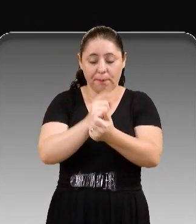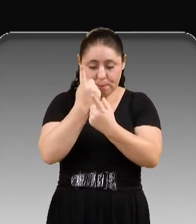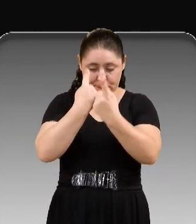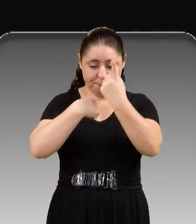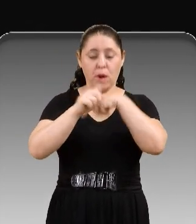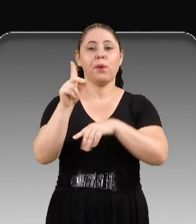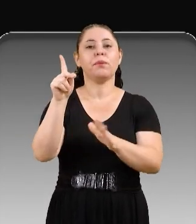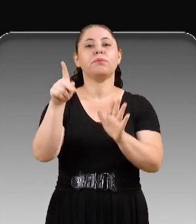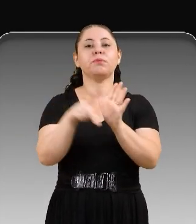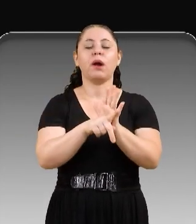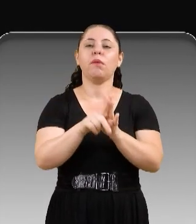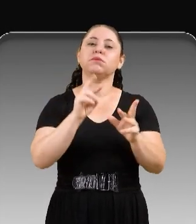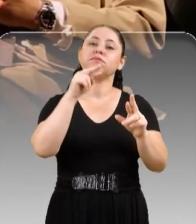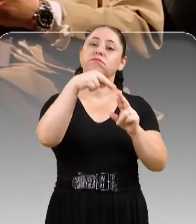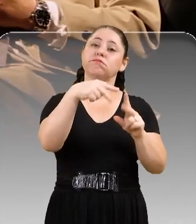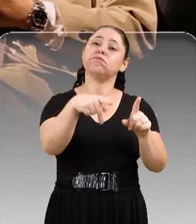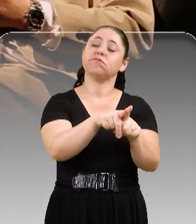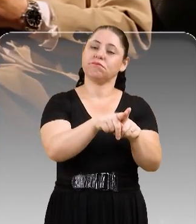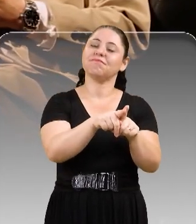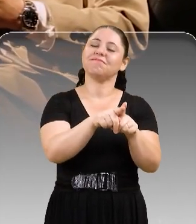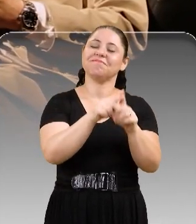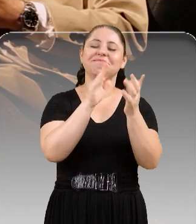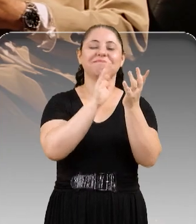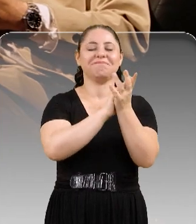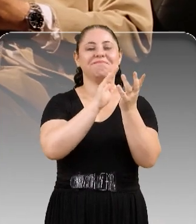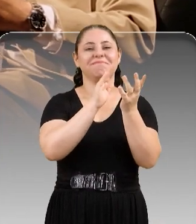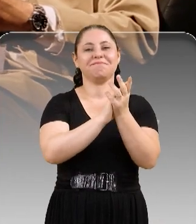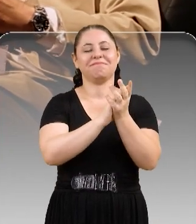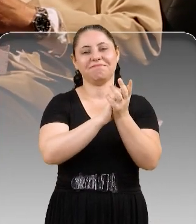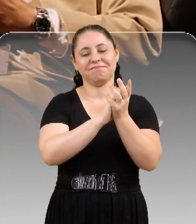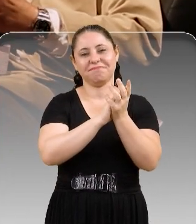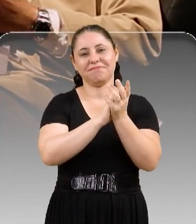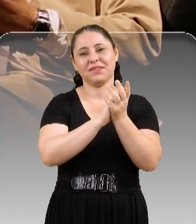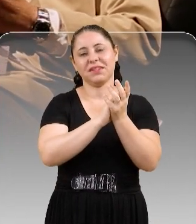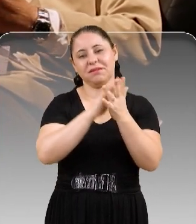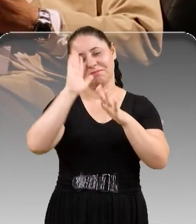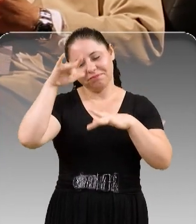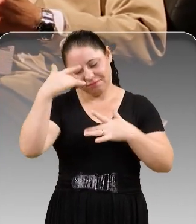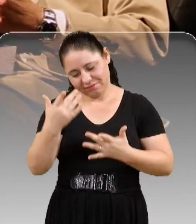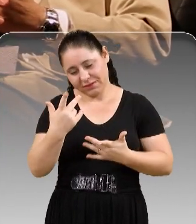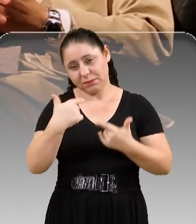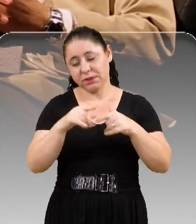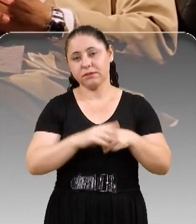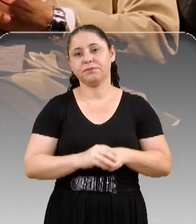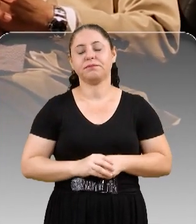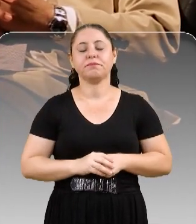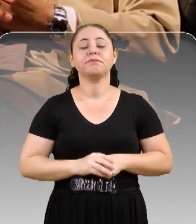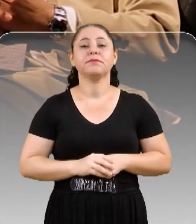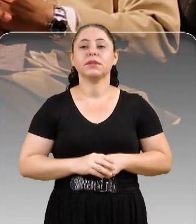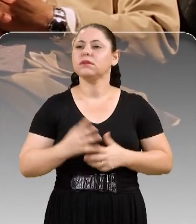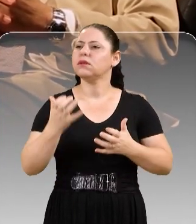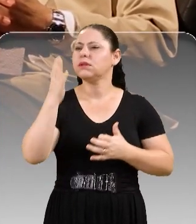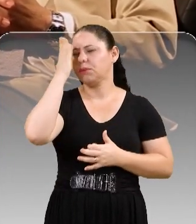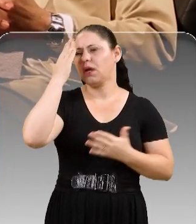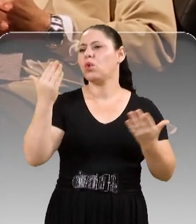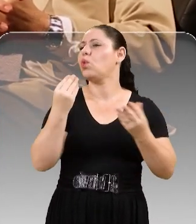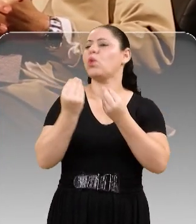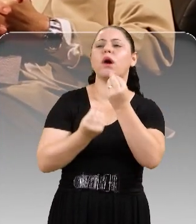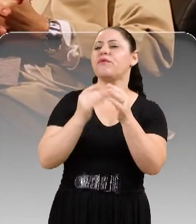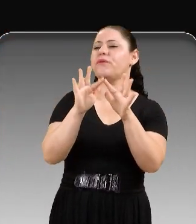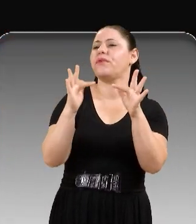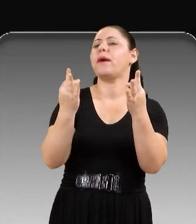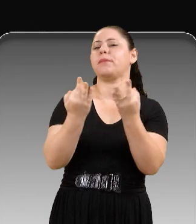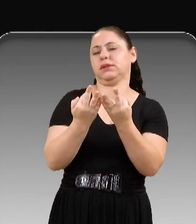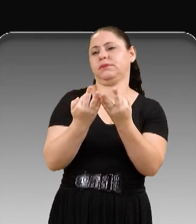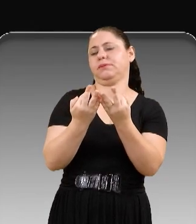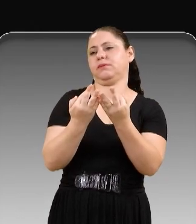se tornarem uma referência na área. Então, parabéns, obrigado, admiro muito o seu trabalho. Obrigado. E eu quero saber como é que foi para a família, né? Como é que foi para a sua